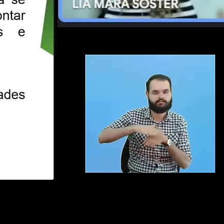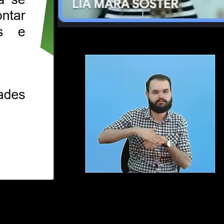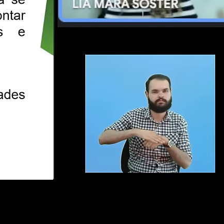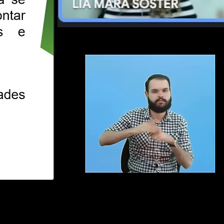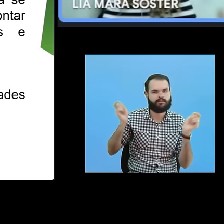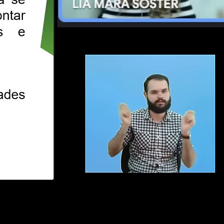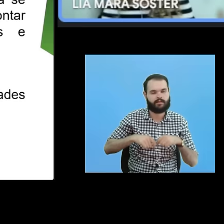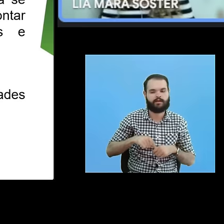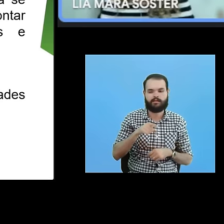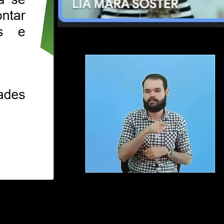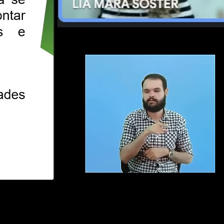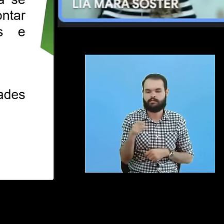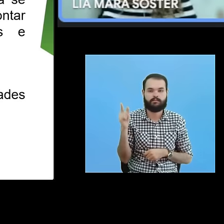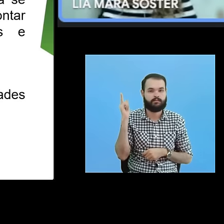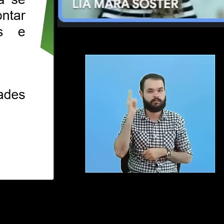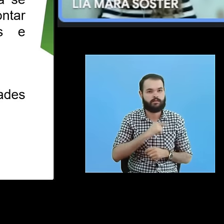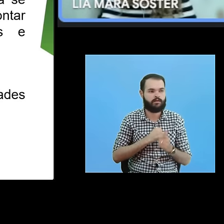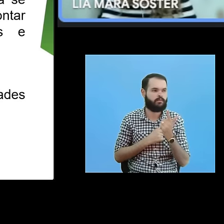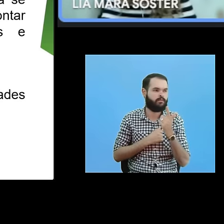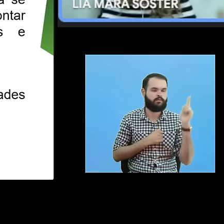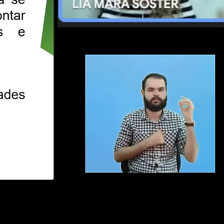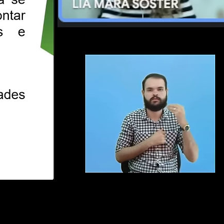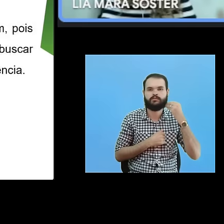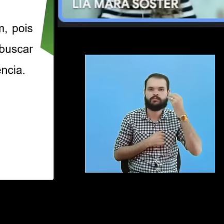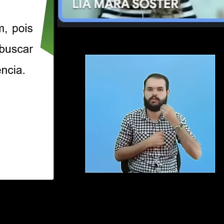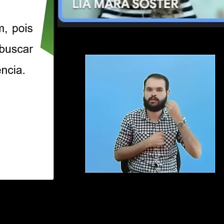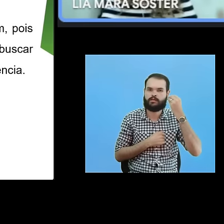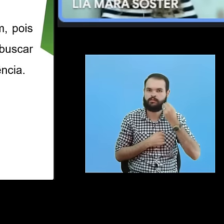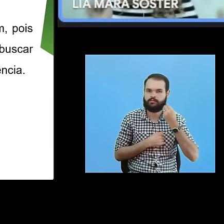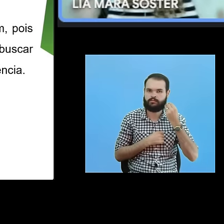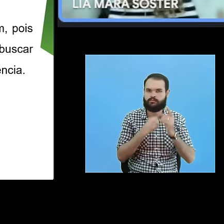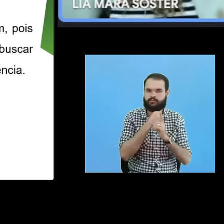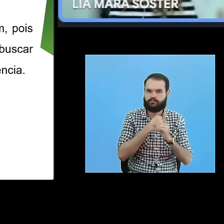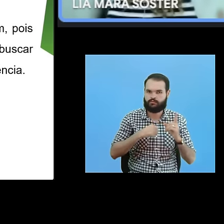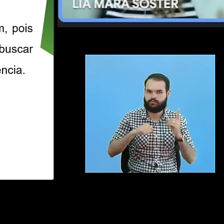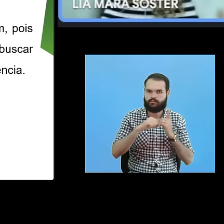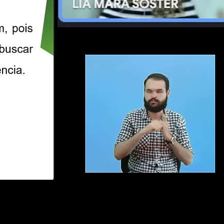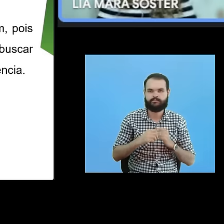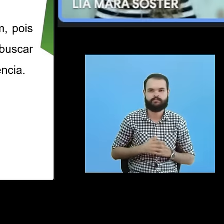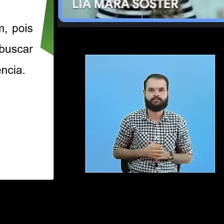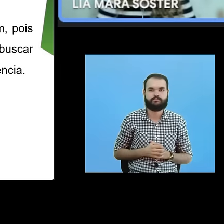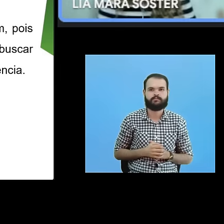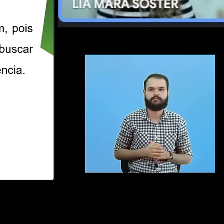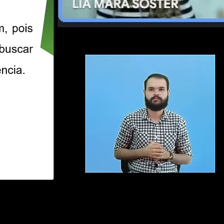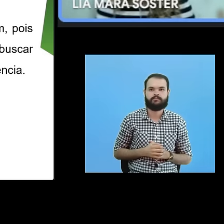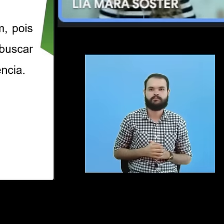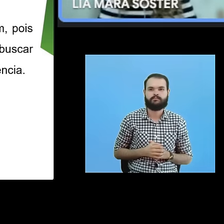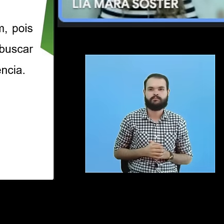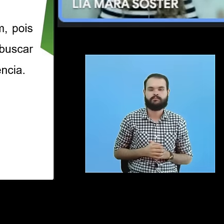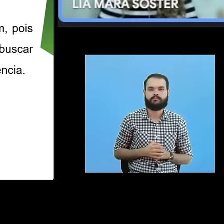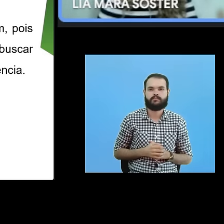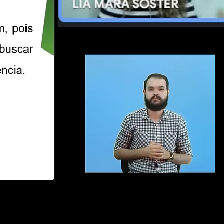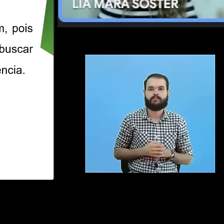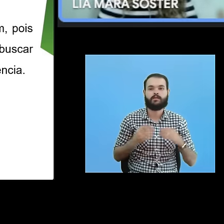também acessar outras experiências sociais. Bom, então, como que nós podemos contribuir